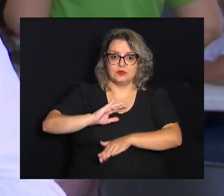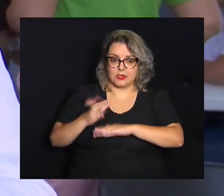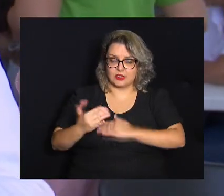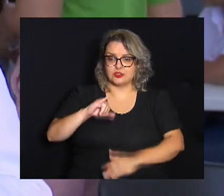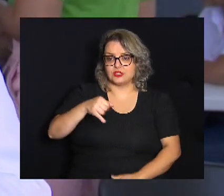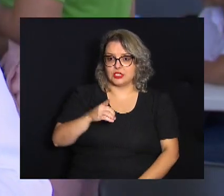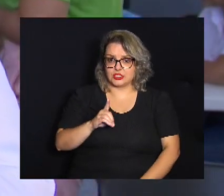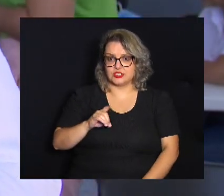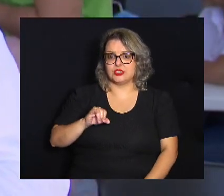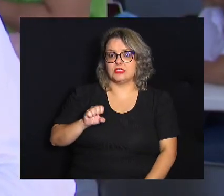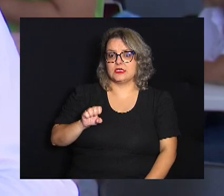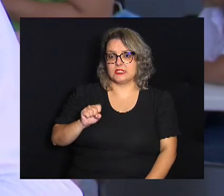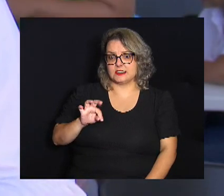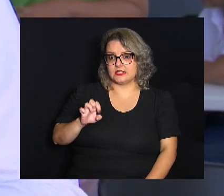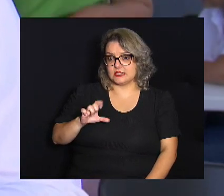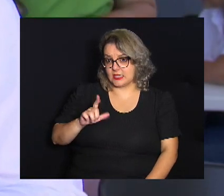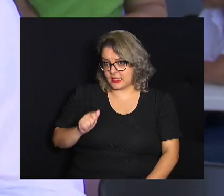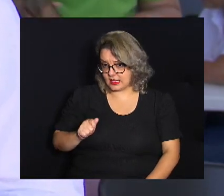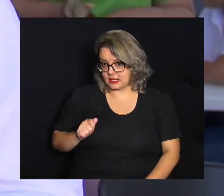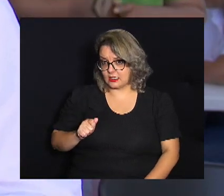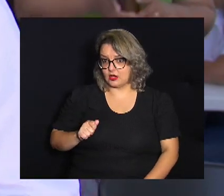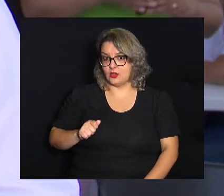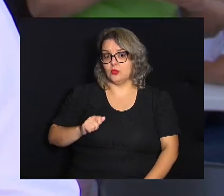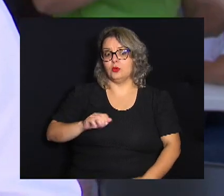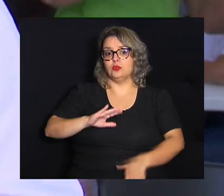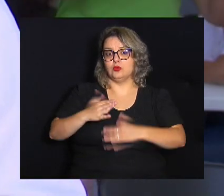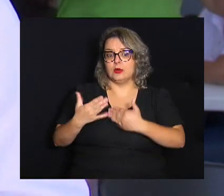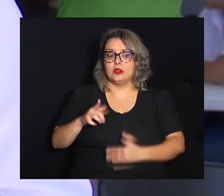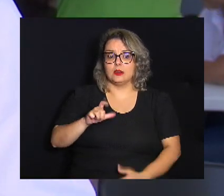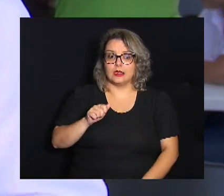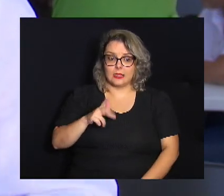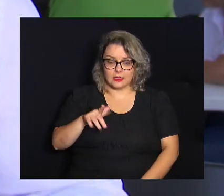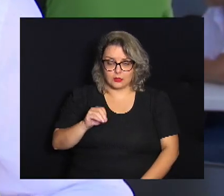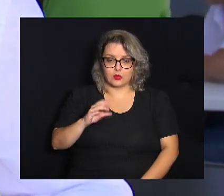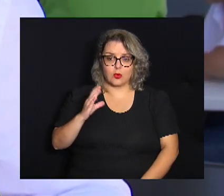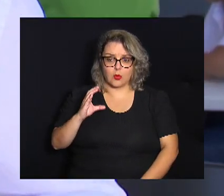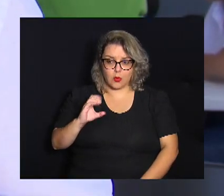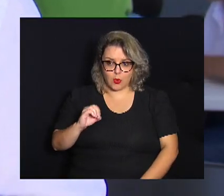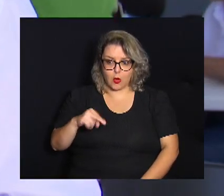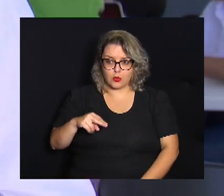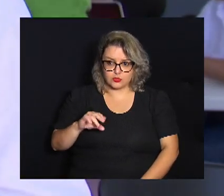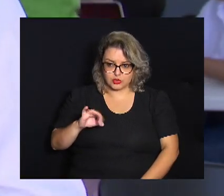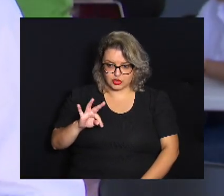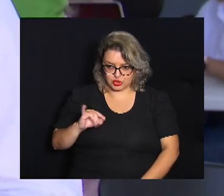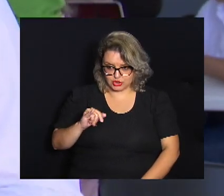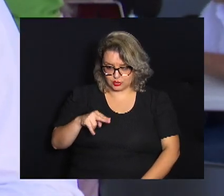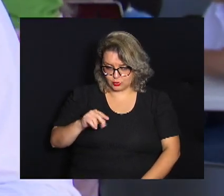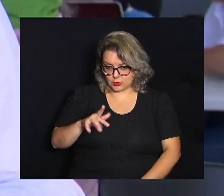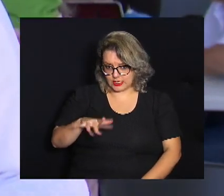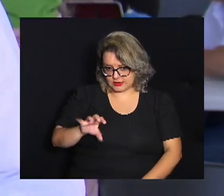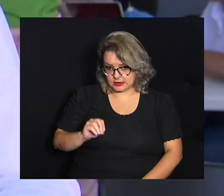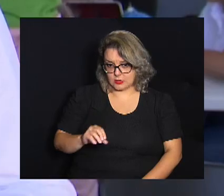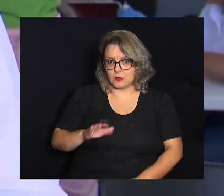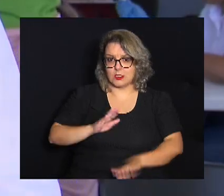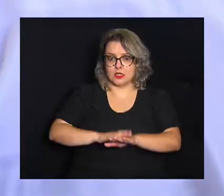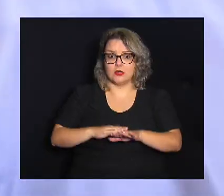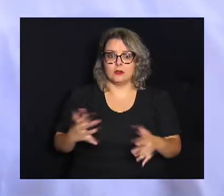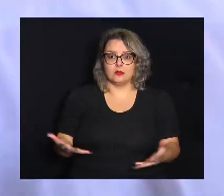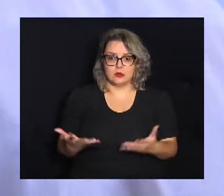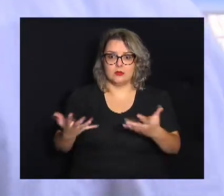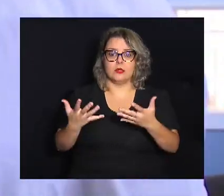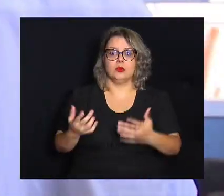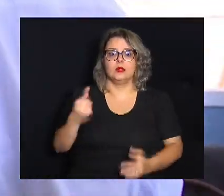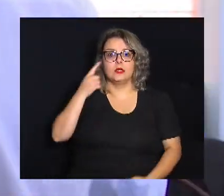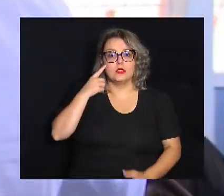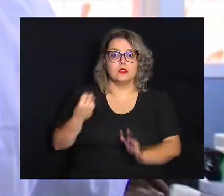Jardim do Lago Continuação, que fazem parte desta região. E esta ação surgiu através de algumas ideias do nosso